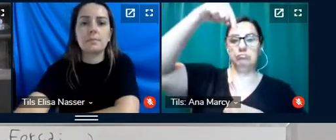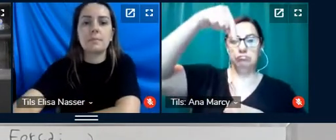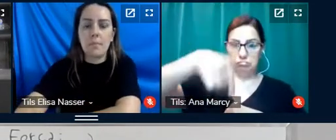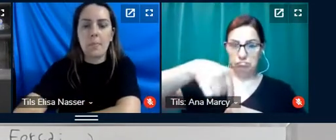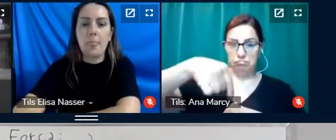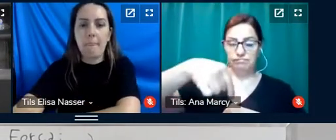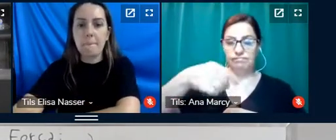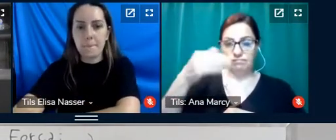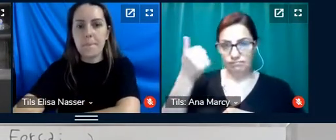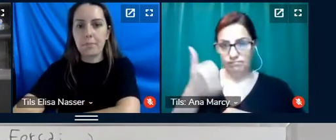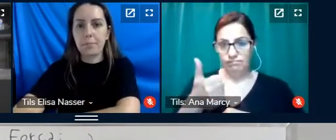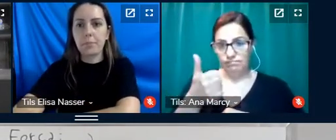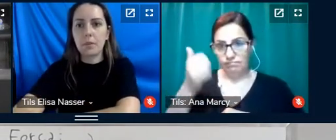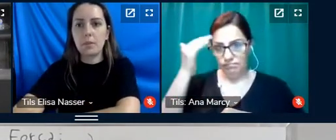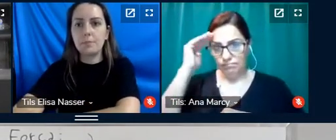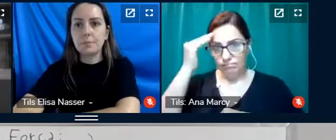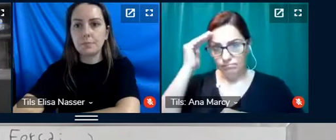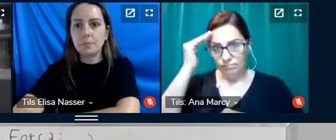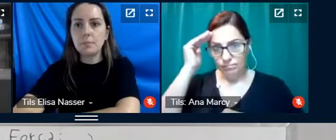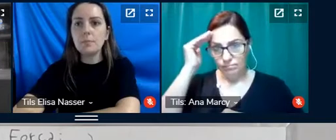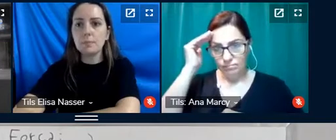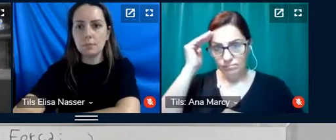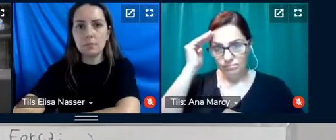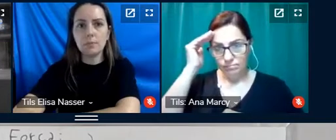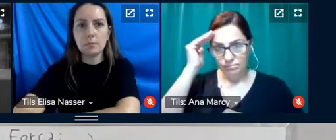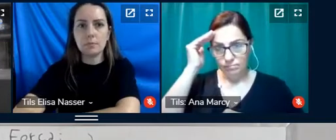Tudo bem, gente? Então é assim que a gente